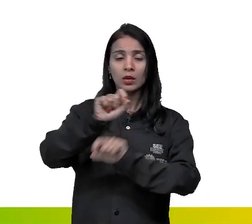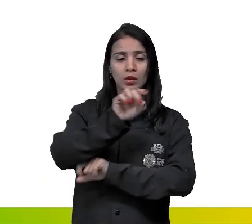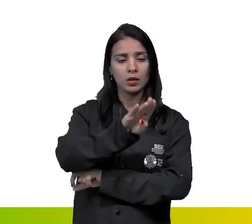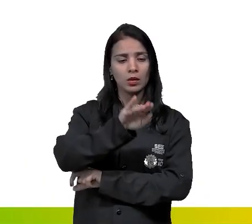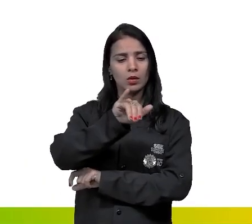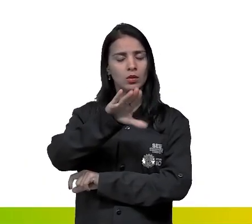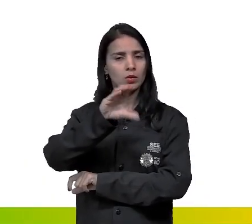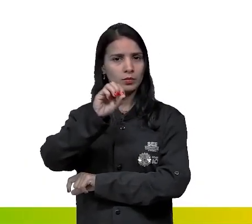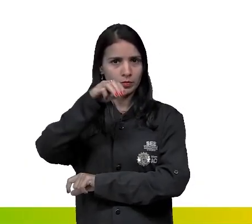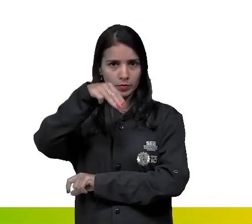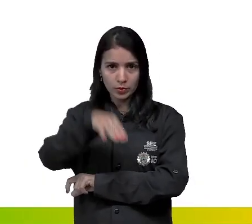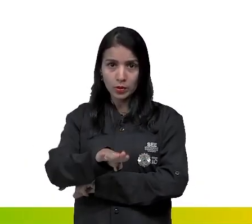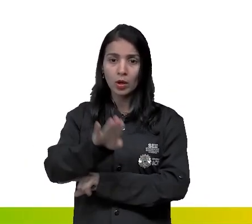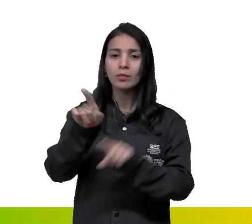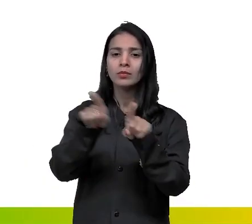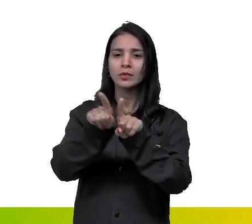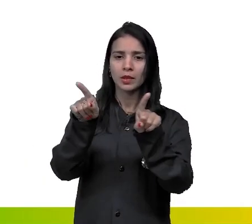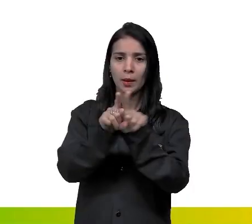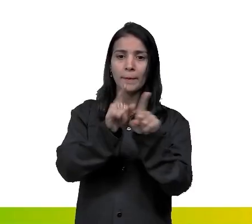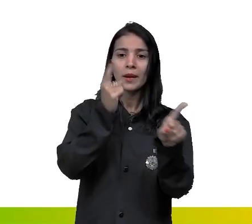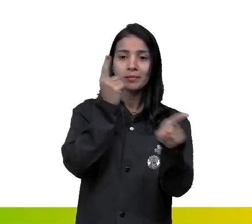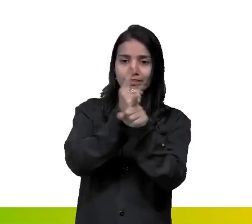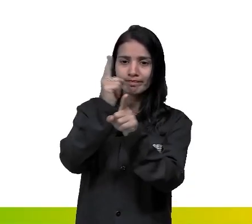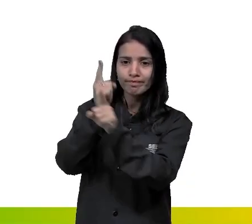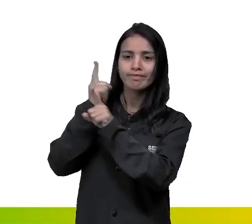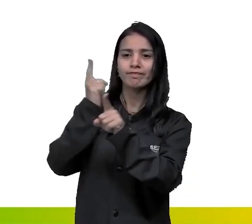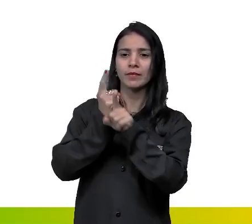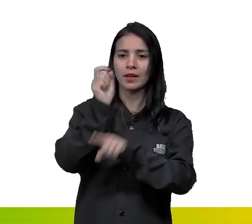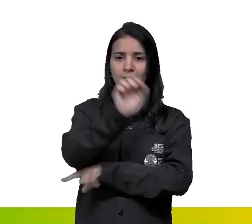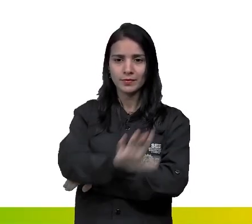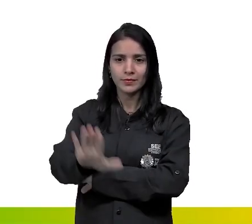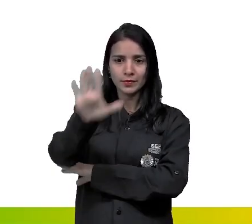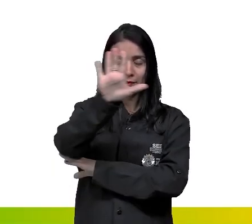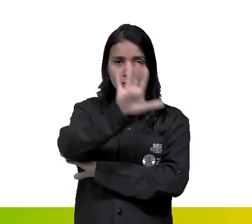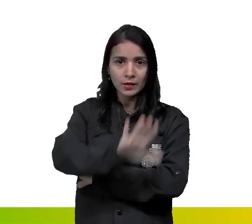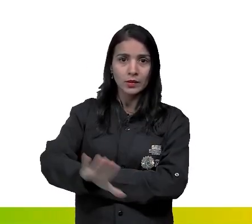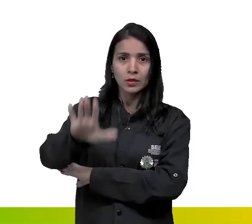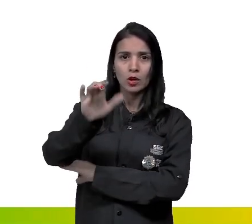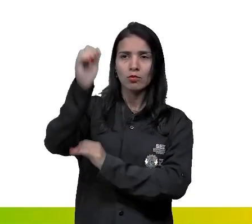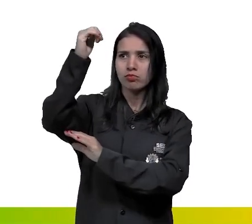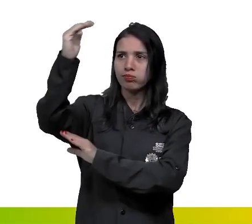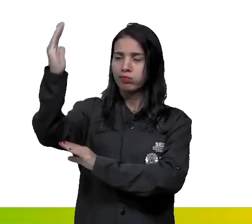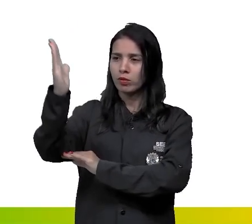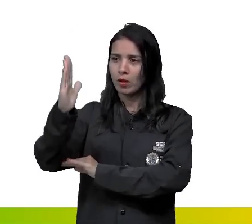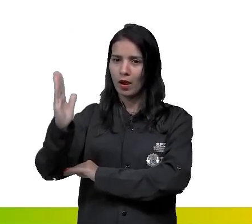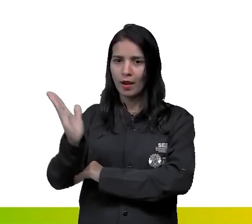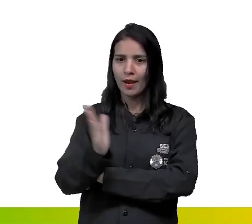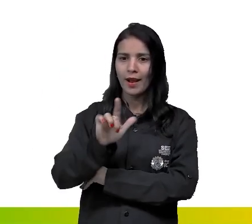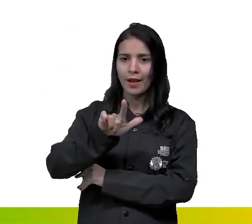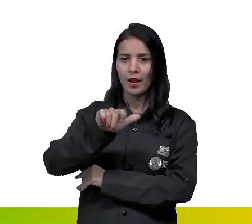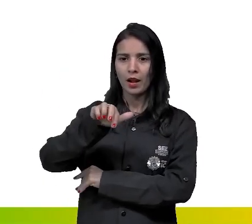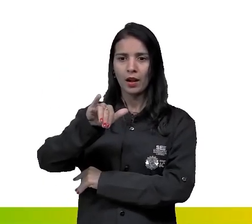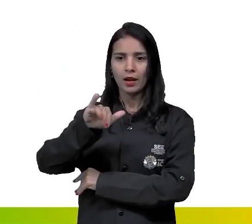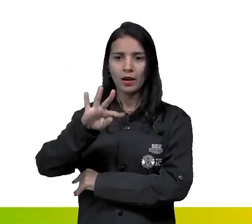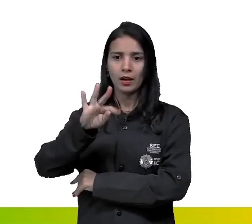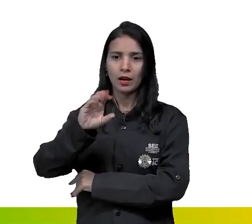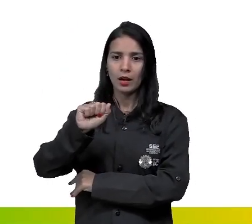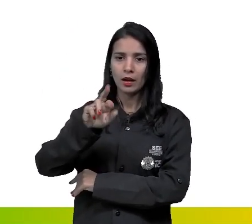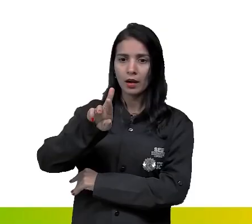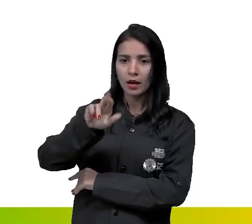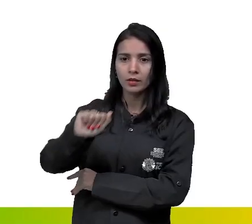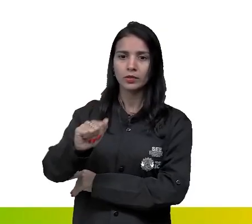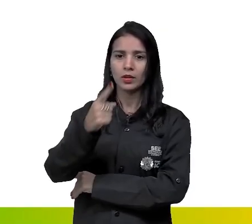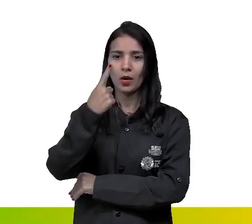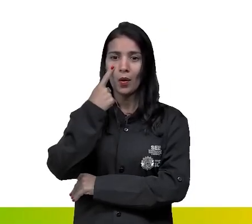ele é encontrado principalmente na região litorânea do Brasil. Observem aqui, ó,